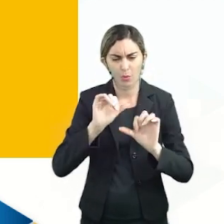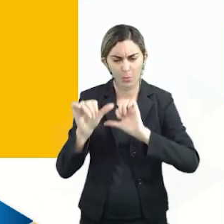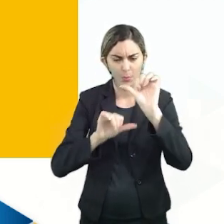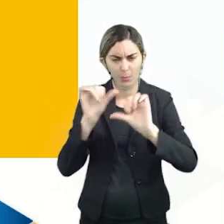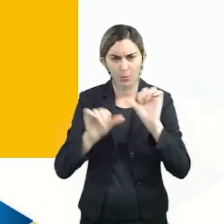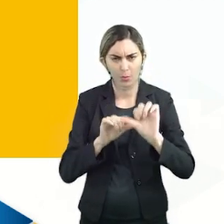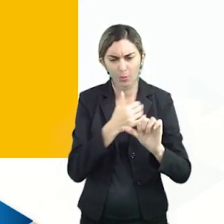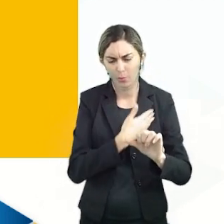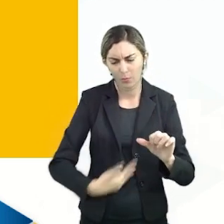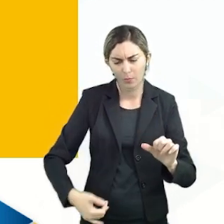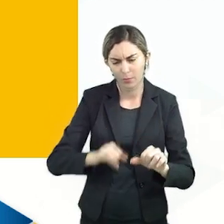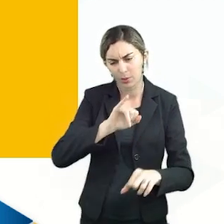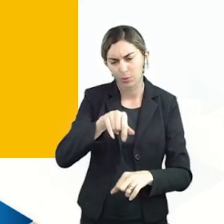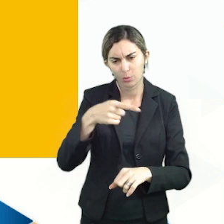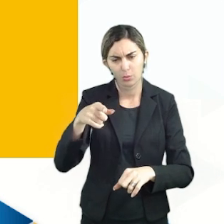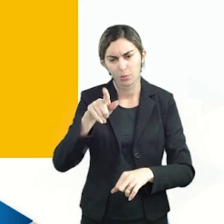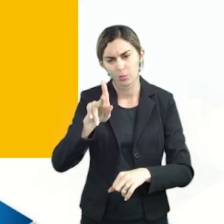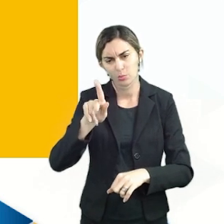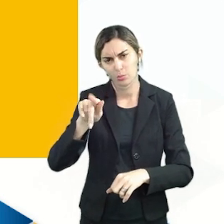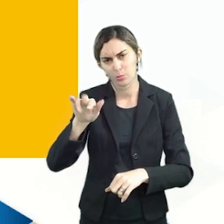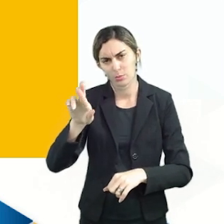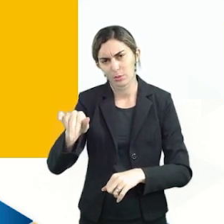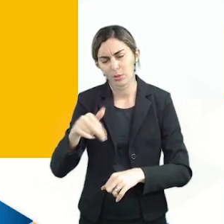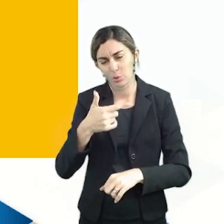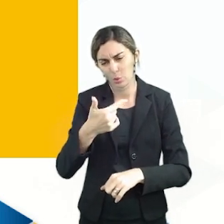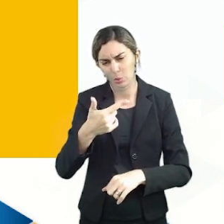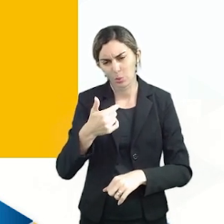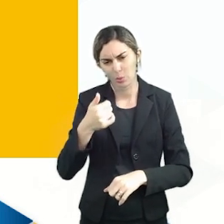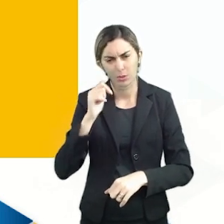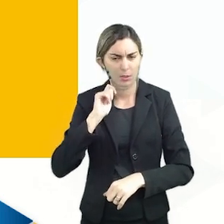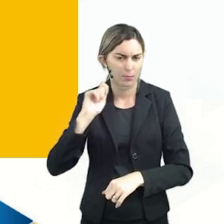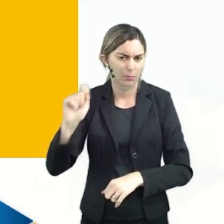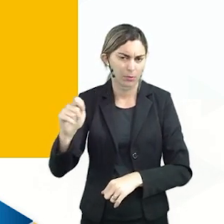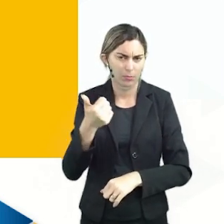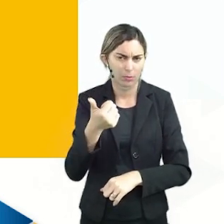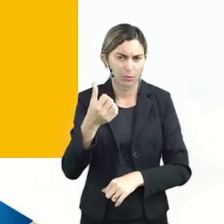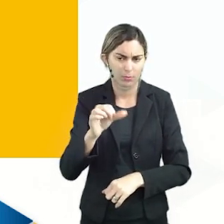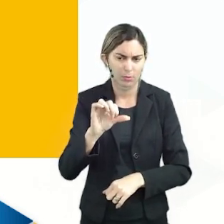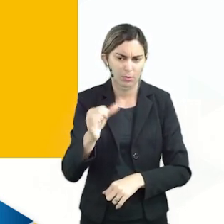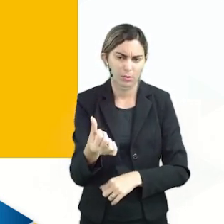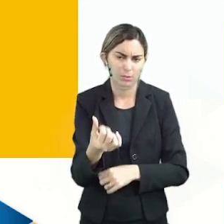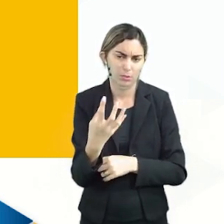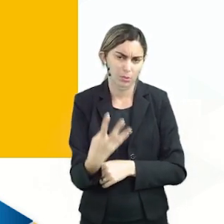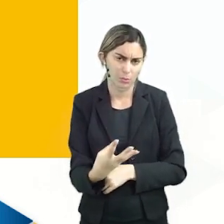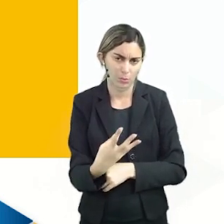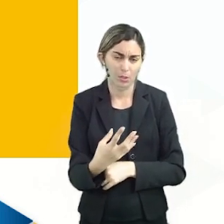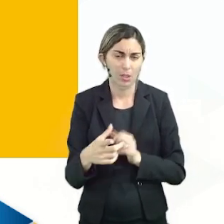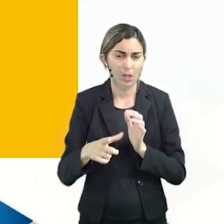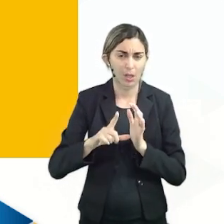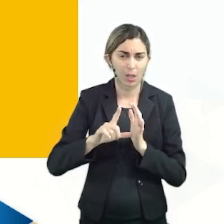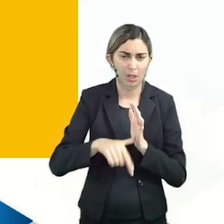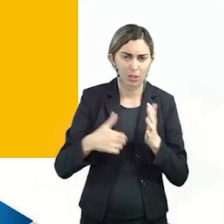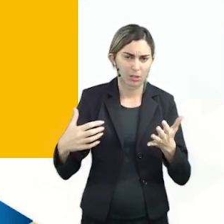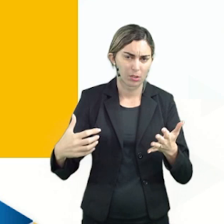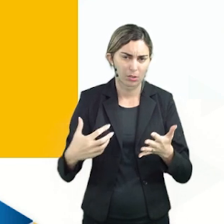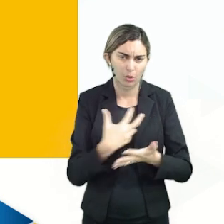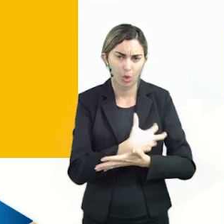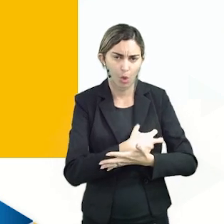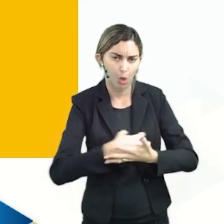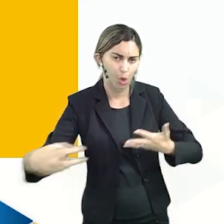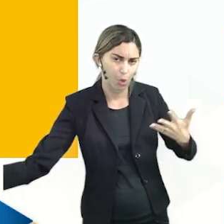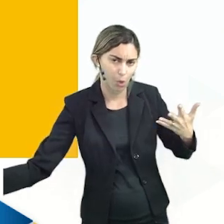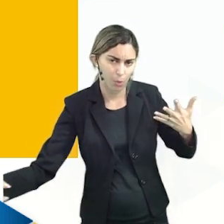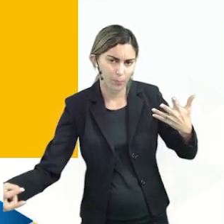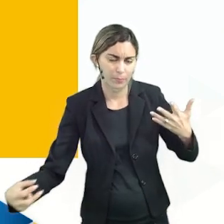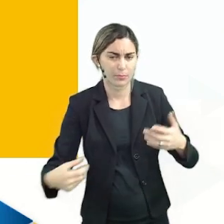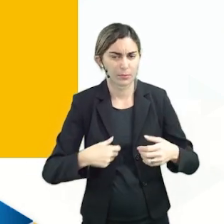João Goulart. Em 12 de abril de 64, pouco antes do golpe civil-militar, Dom